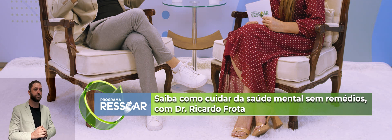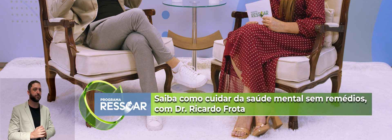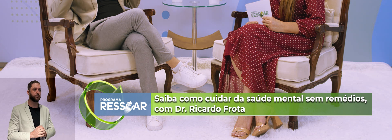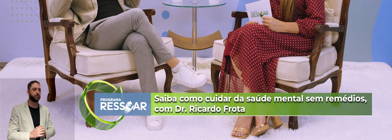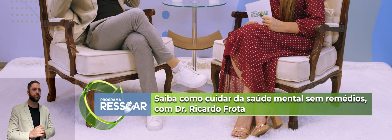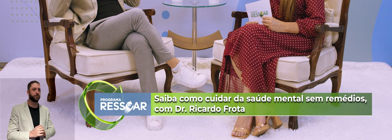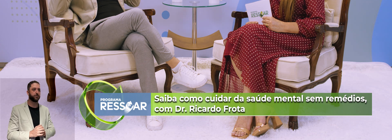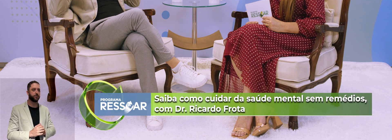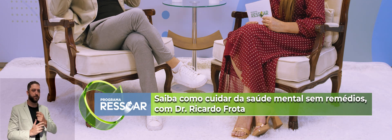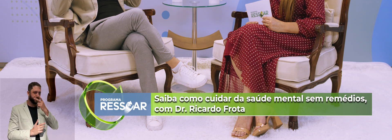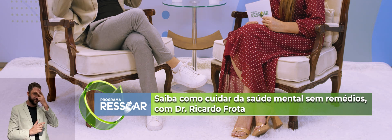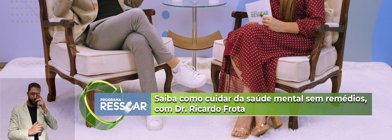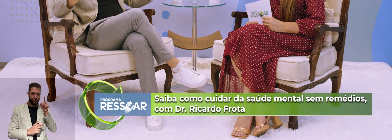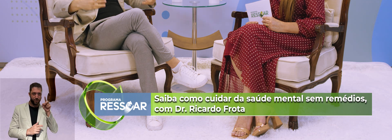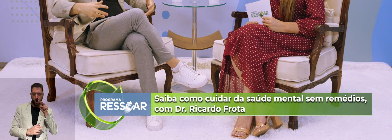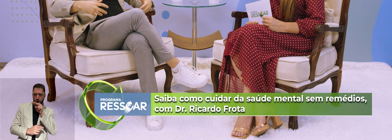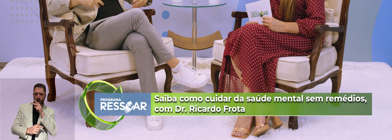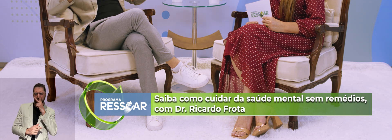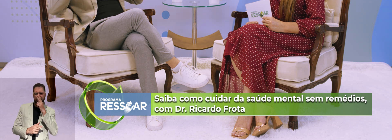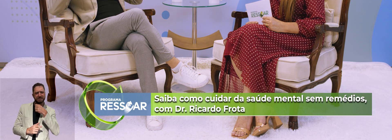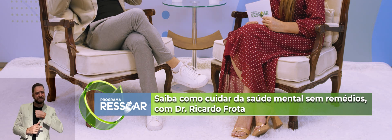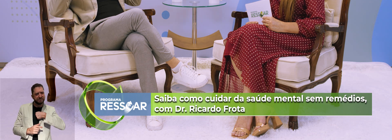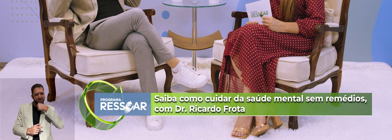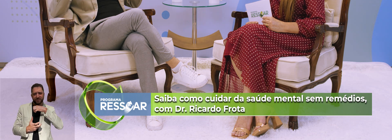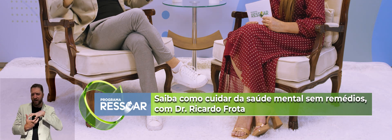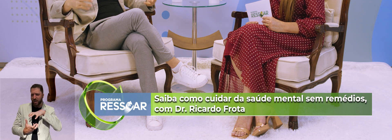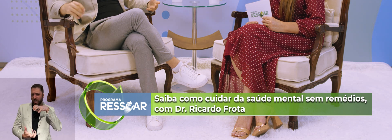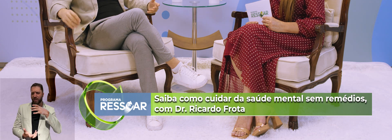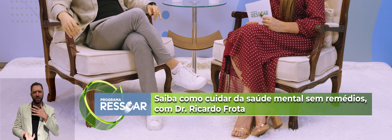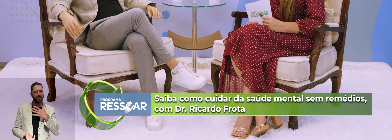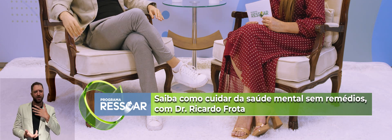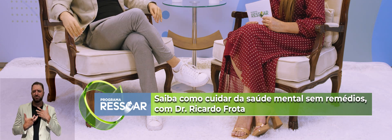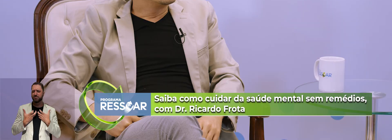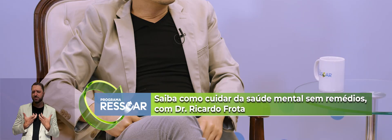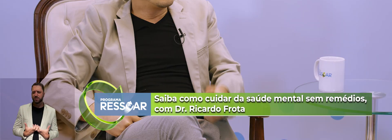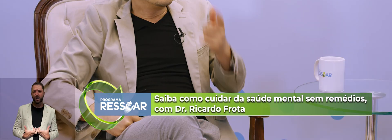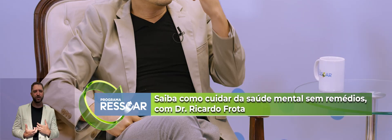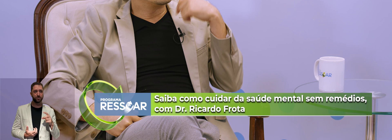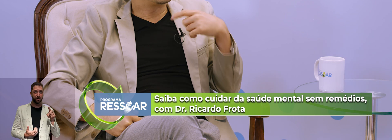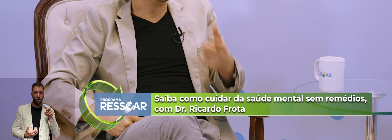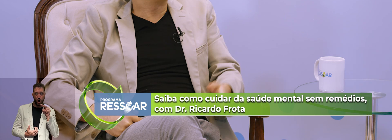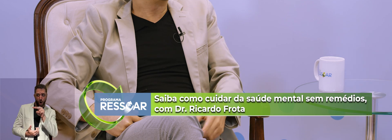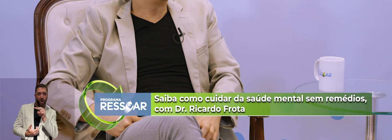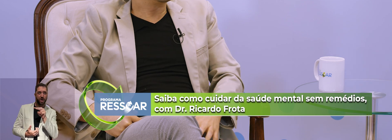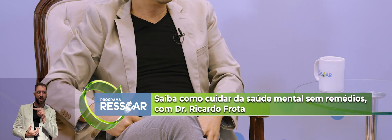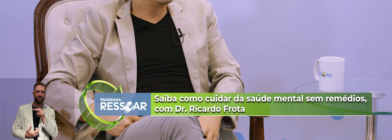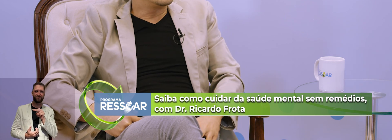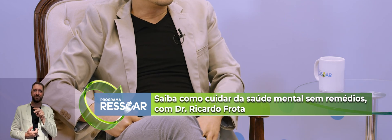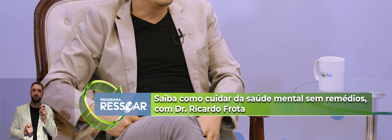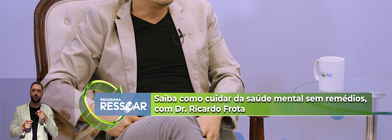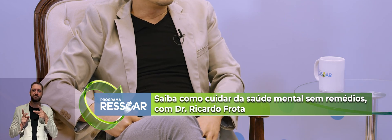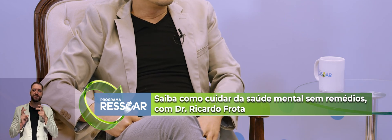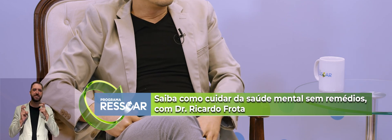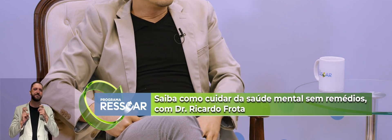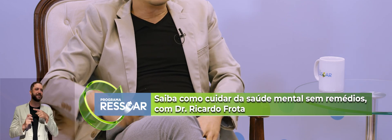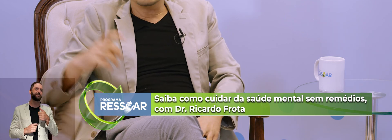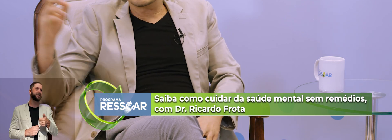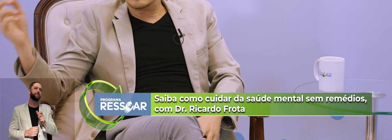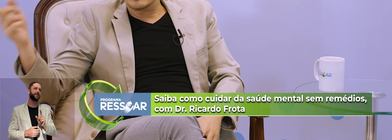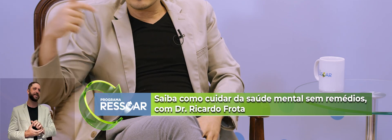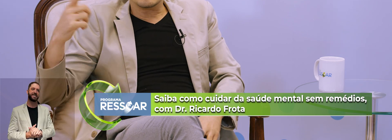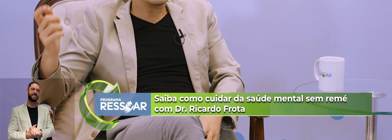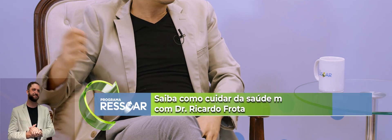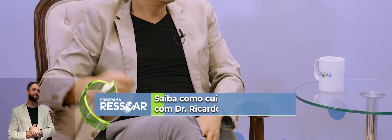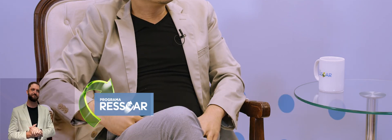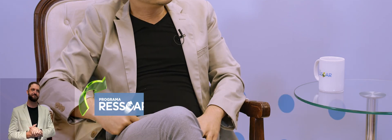se essa pessoa às vezes não está num aspecto mais envelhecido, um aspecto de cansaço. No auto-julgamento é assim que a pessoa entende. Que o